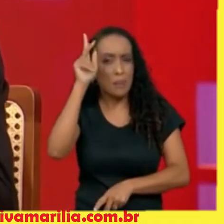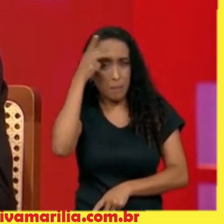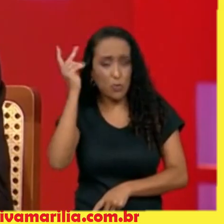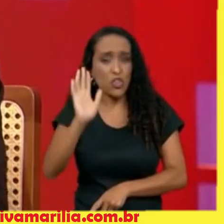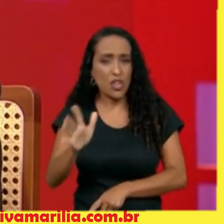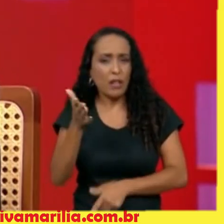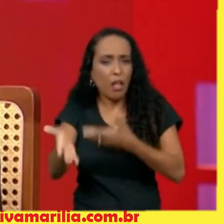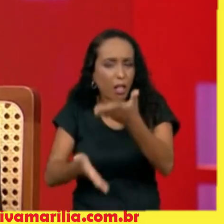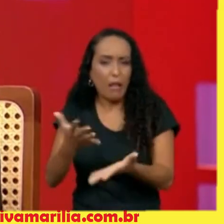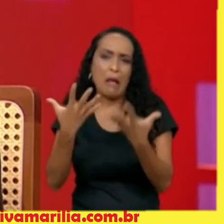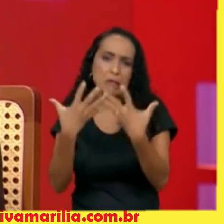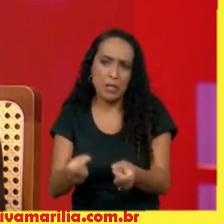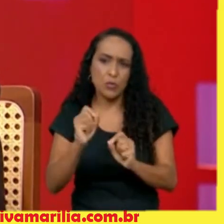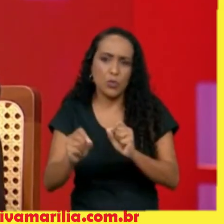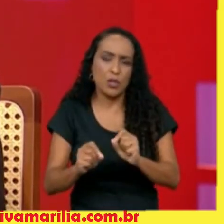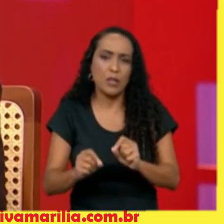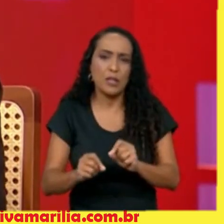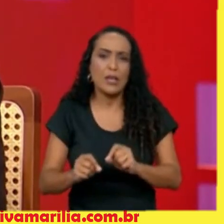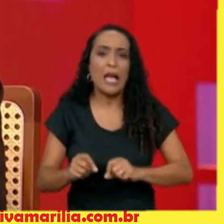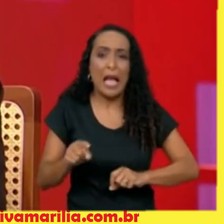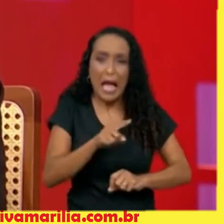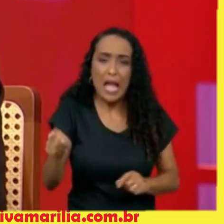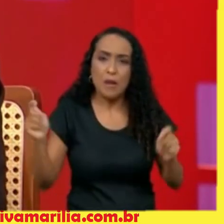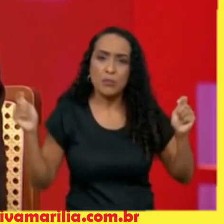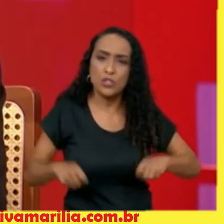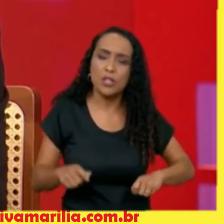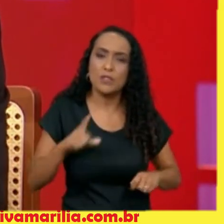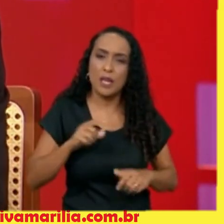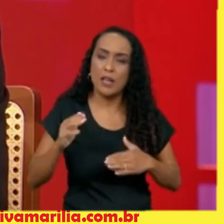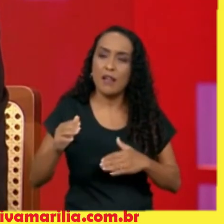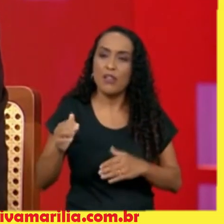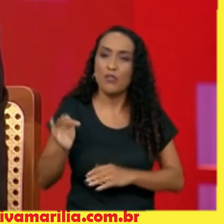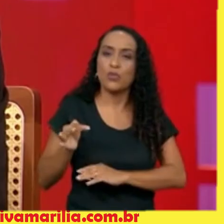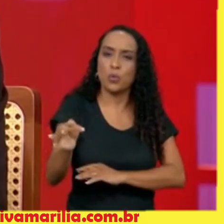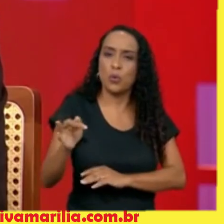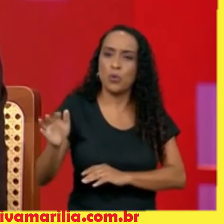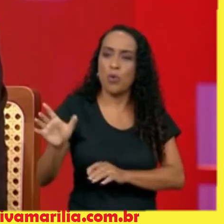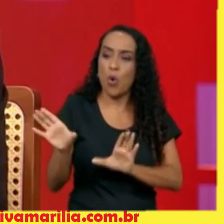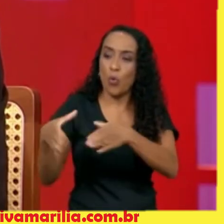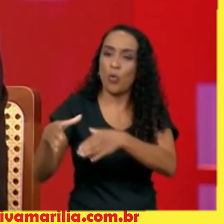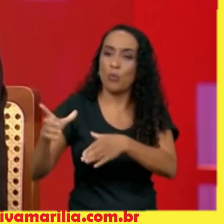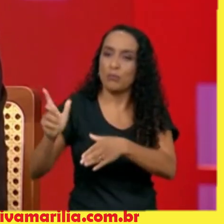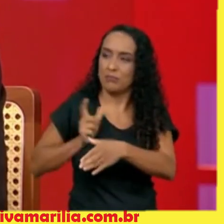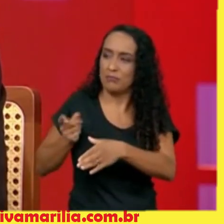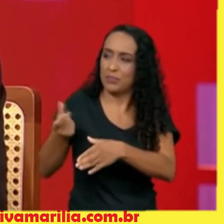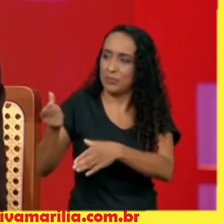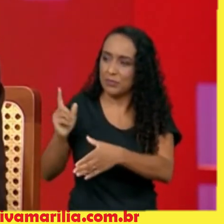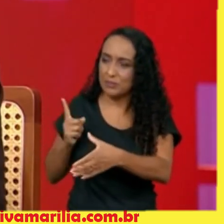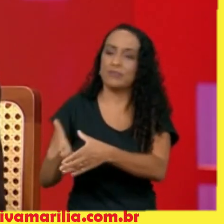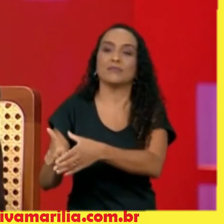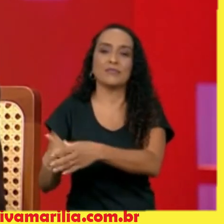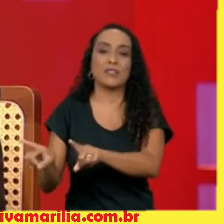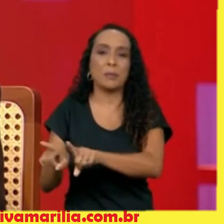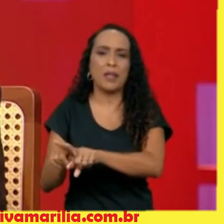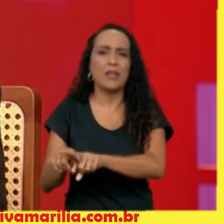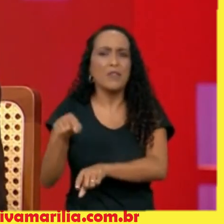estão convencidas também de que elas podem ser os próximos bilionários? Você sentiu que há essa confiança